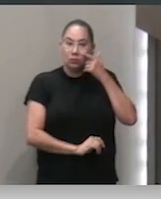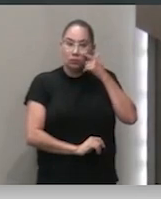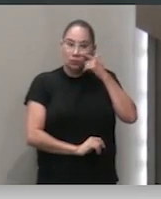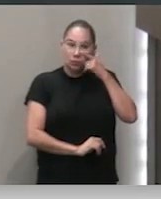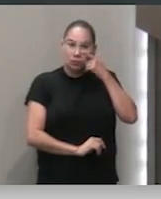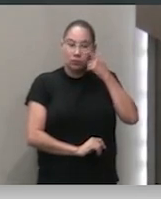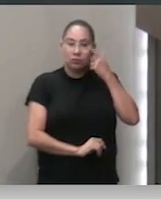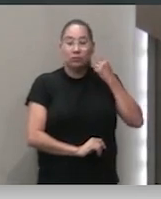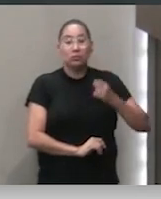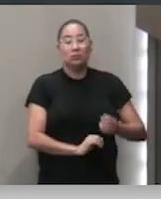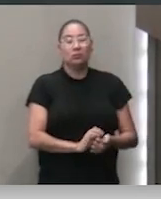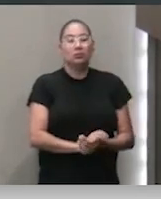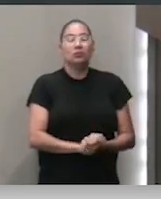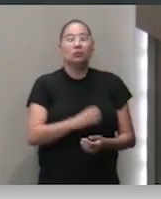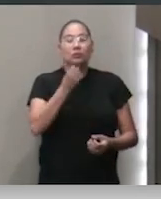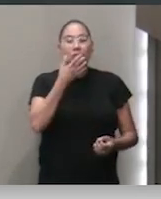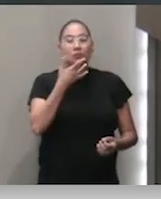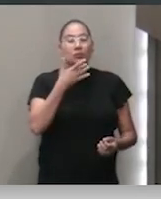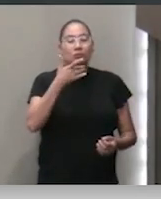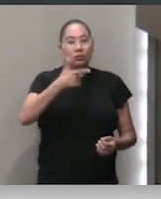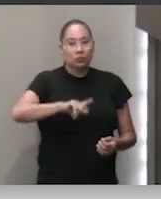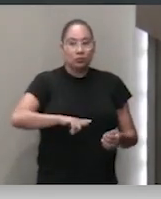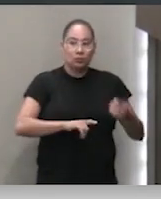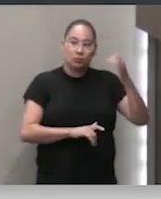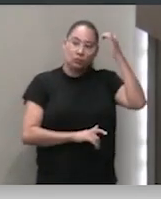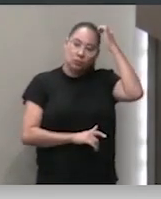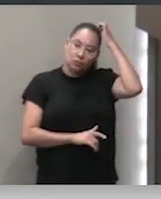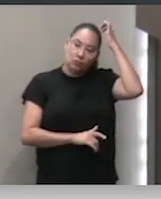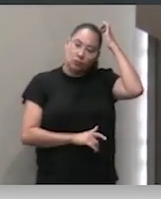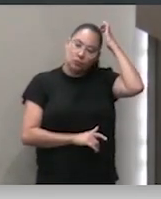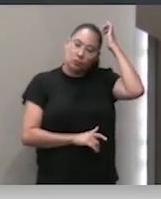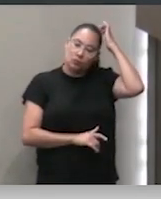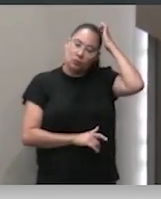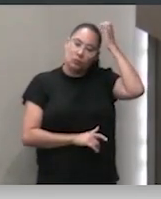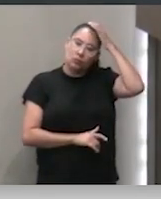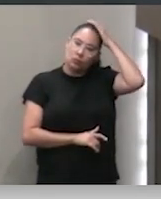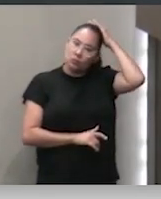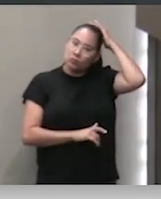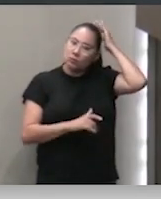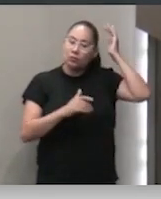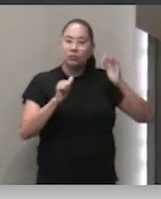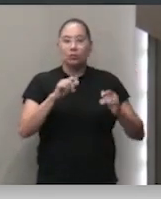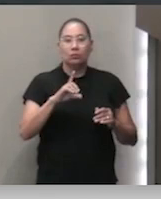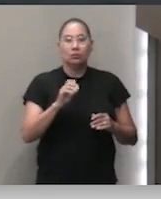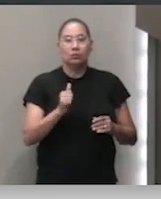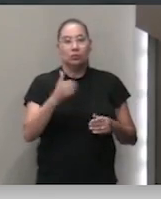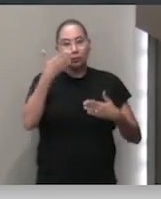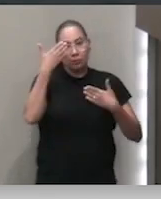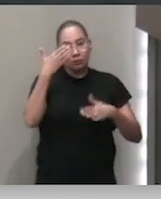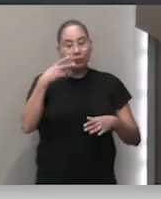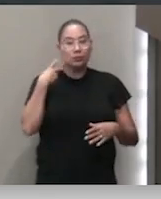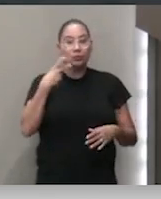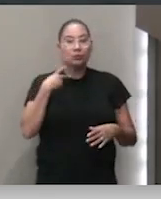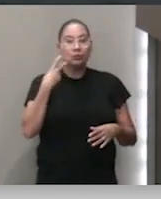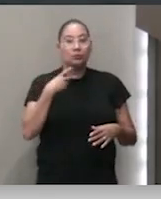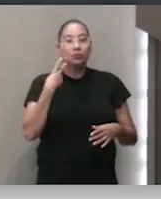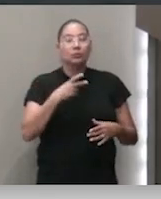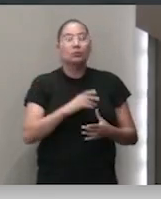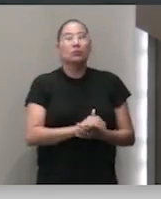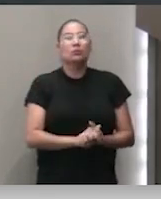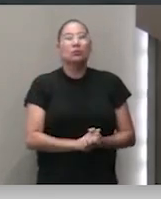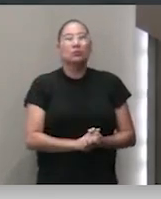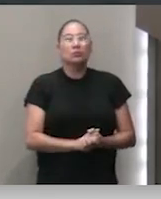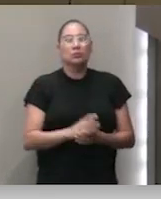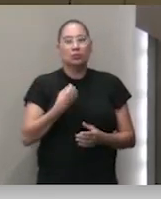Com a palavra, meu líder. Boa tarde novamente. Conceder uma parte para a vereadora Ada. Obrigada, vereador. Só não